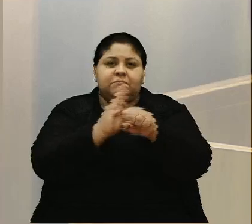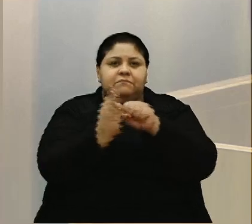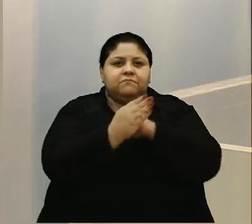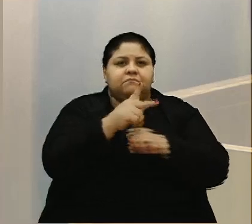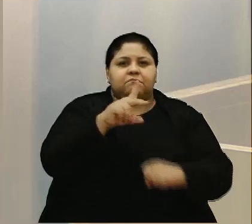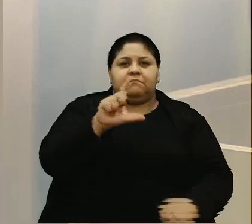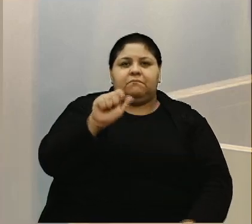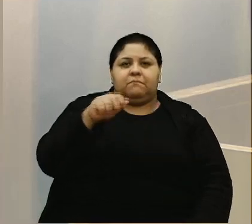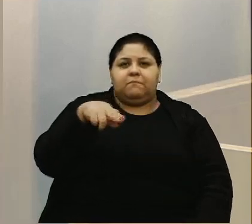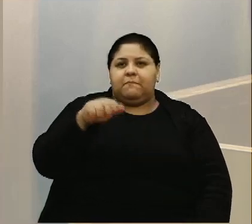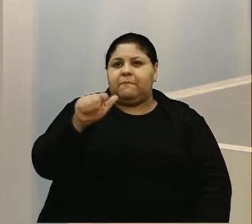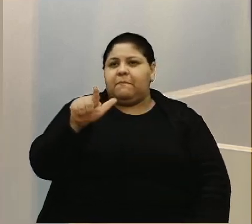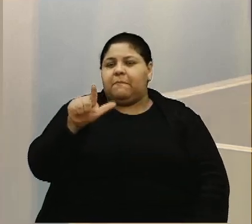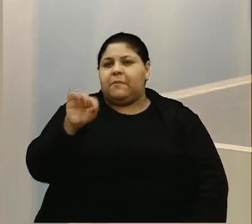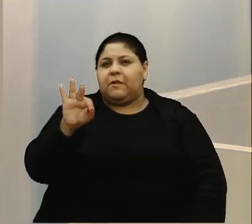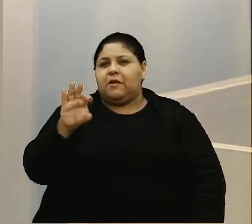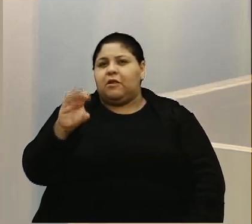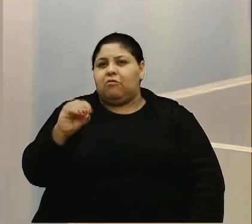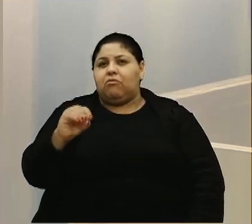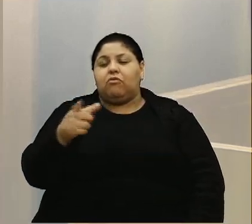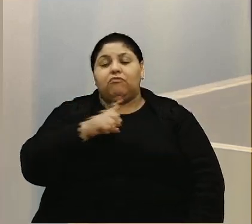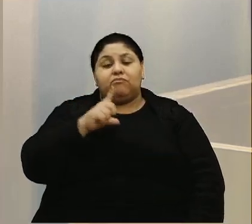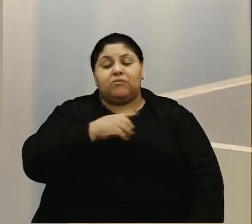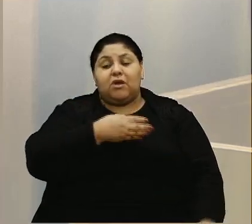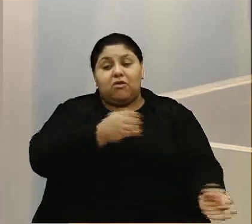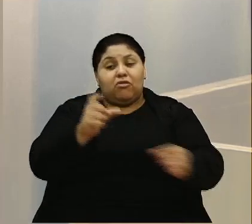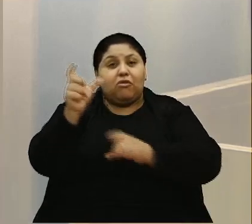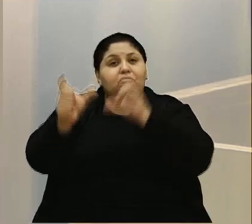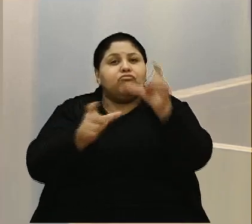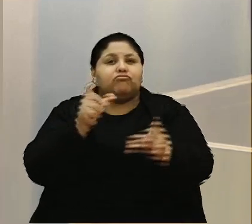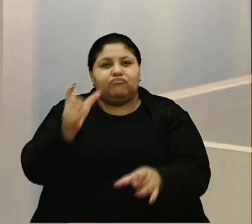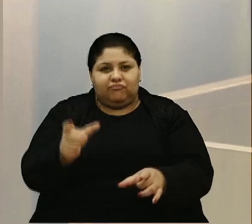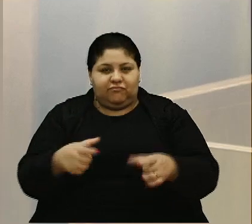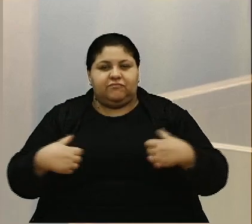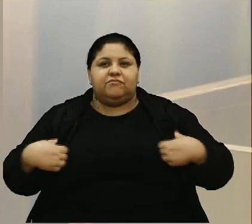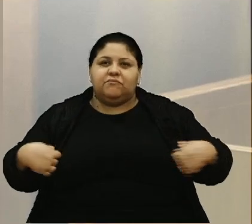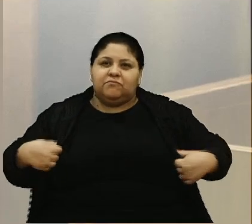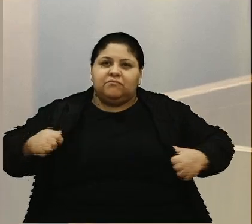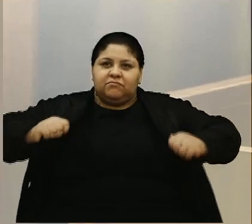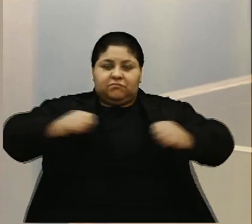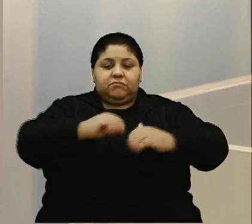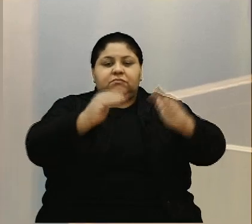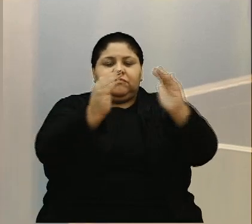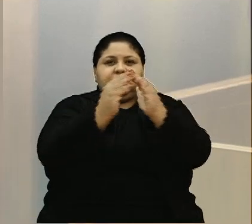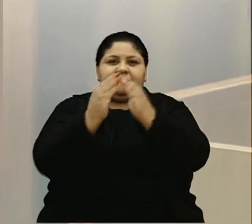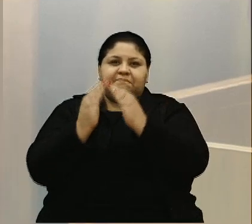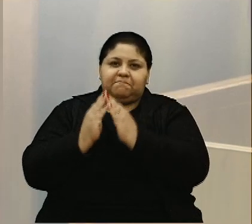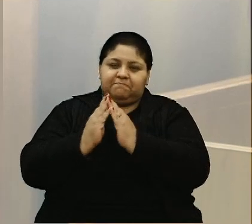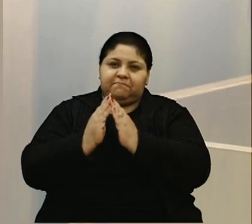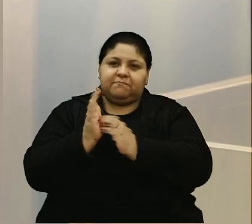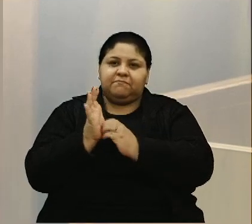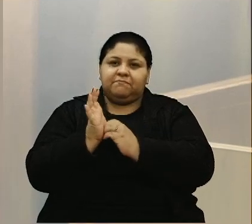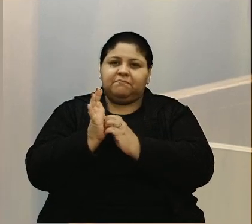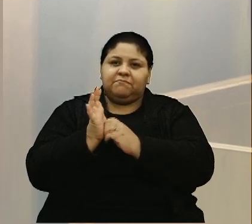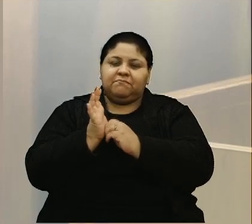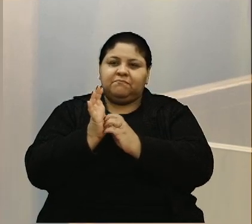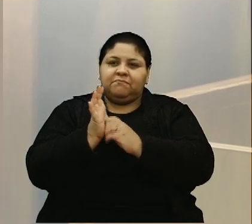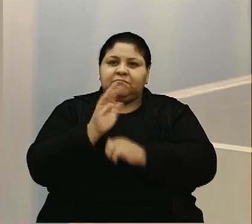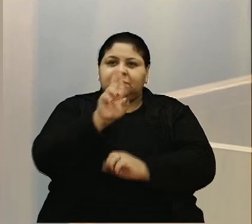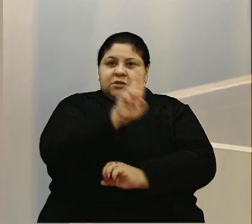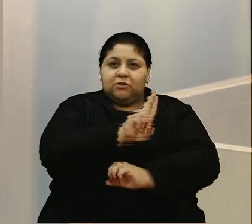não é pouco, né? O bairro Planalto tem uma grande quantidade de pessoas que moram ali no bairro Planalto e usam